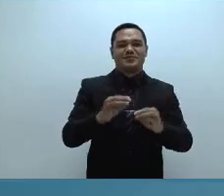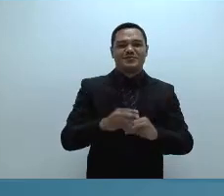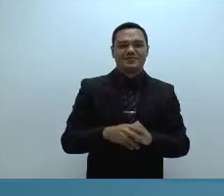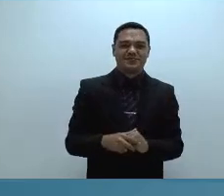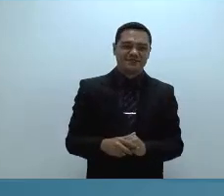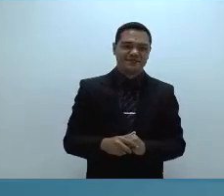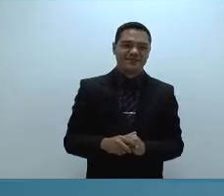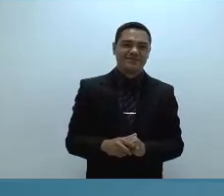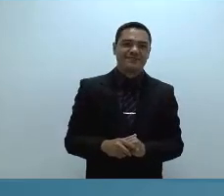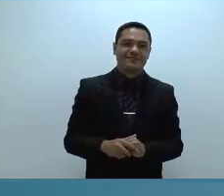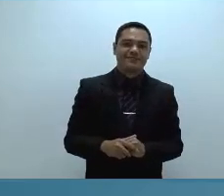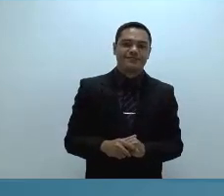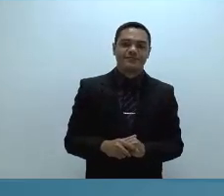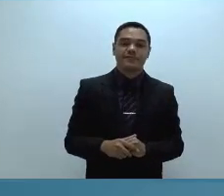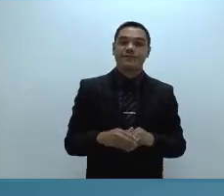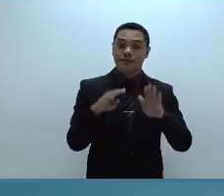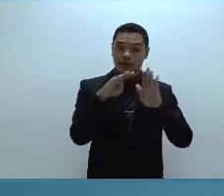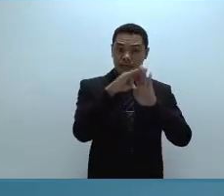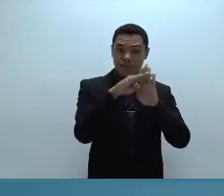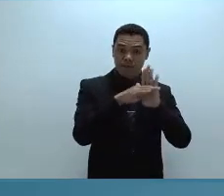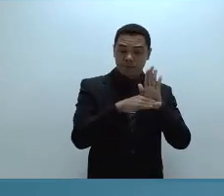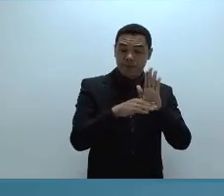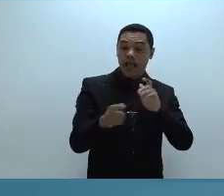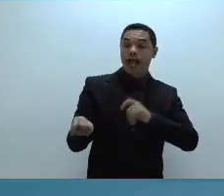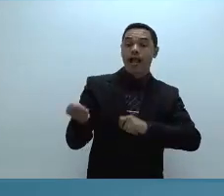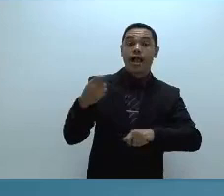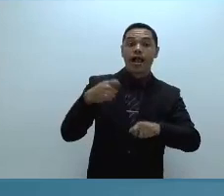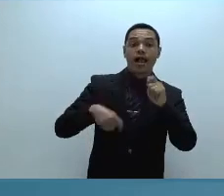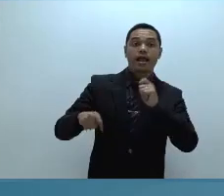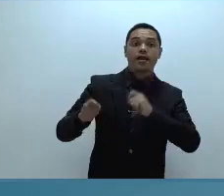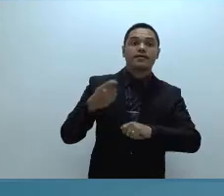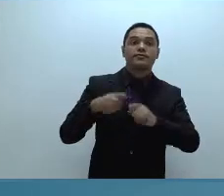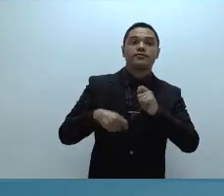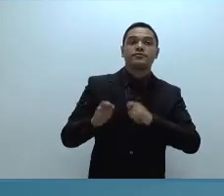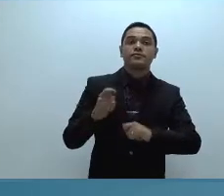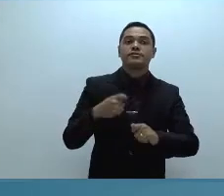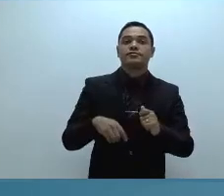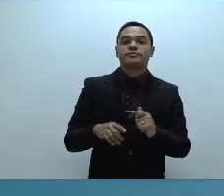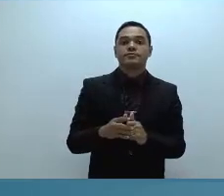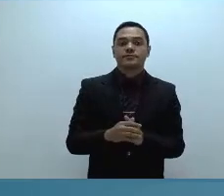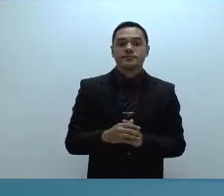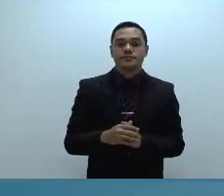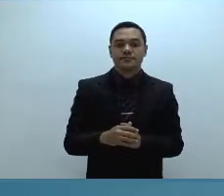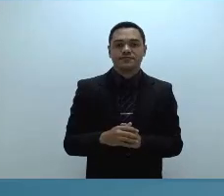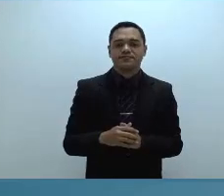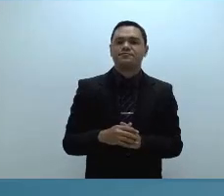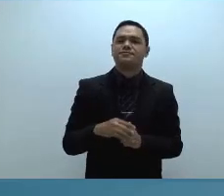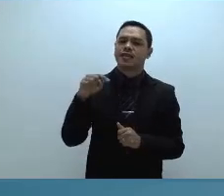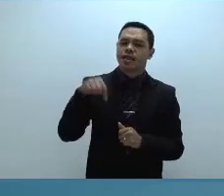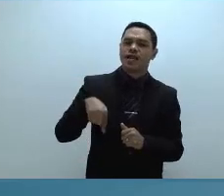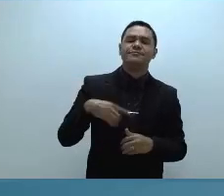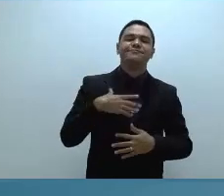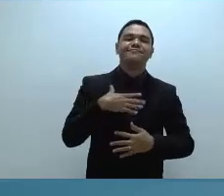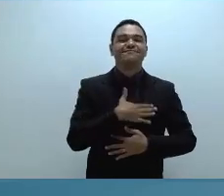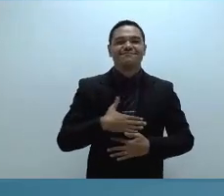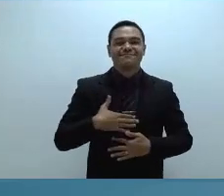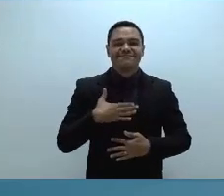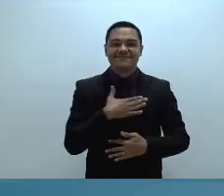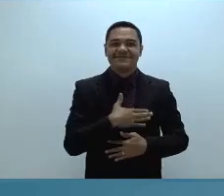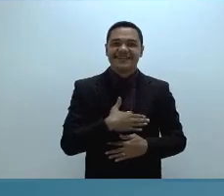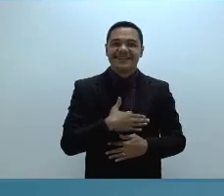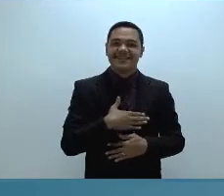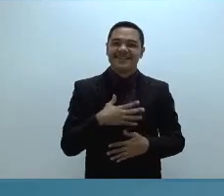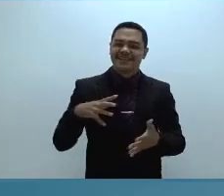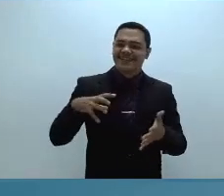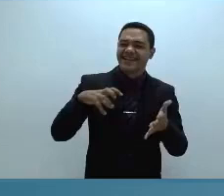Parte administrativa. Na parte administrativa, é com satisfação que nós